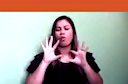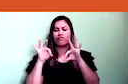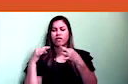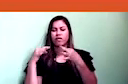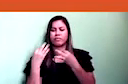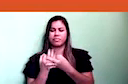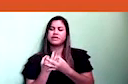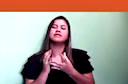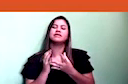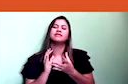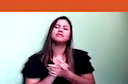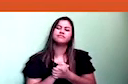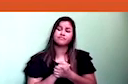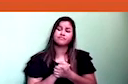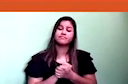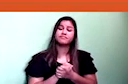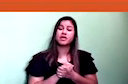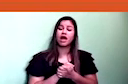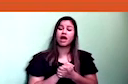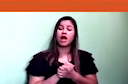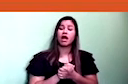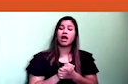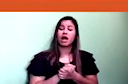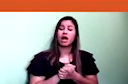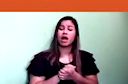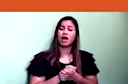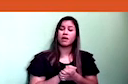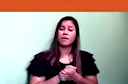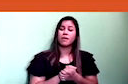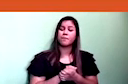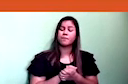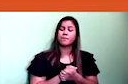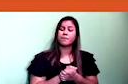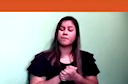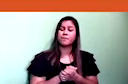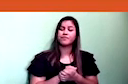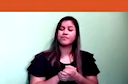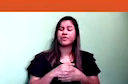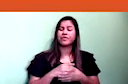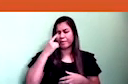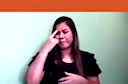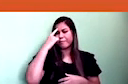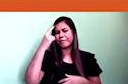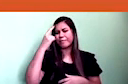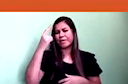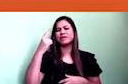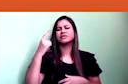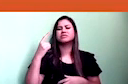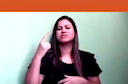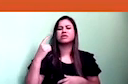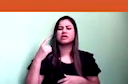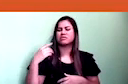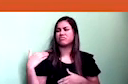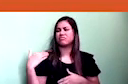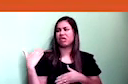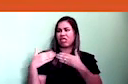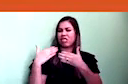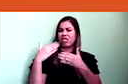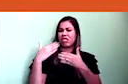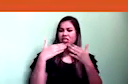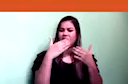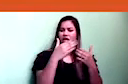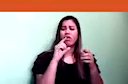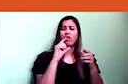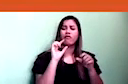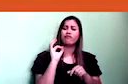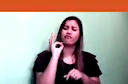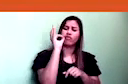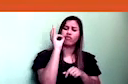isso também, essa construção desse ideal pode ser um problema, né?